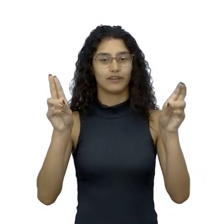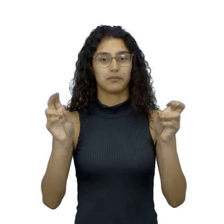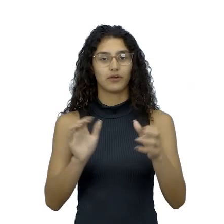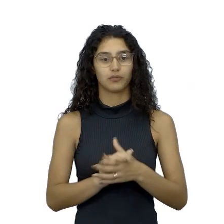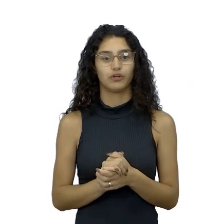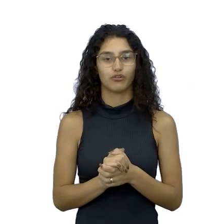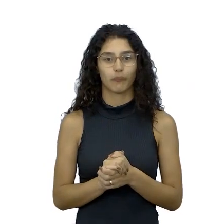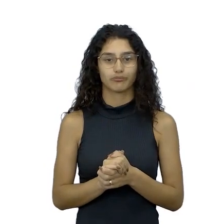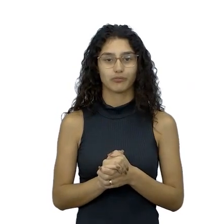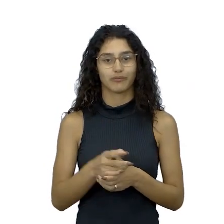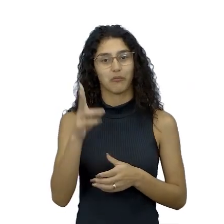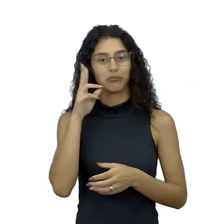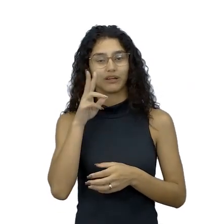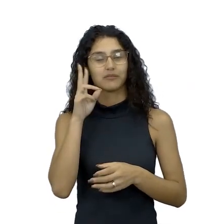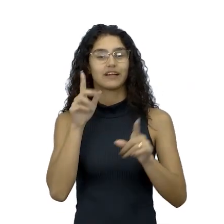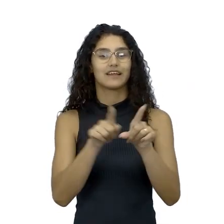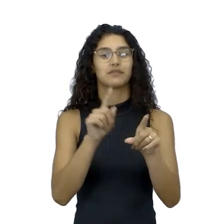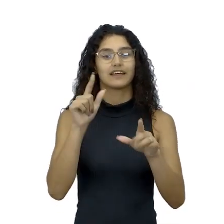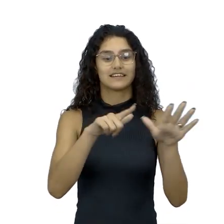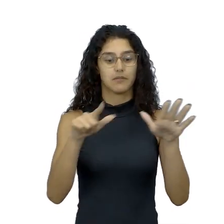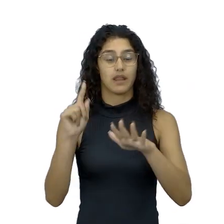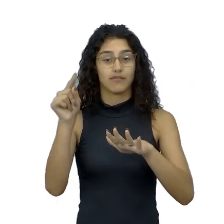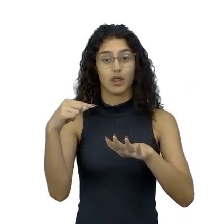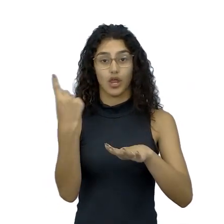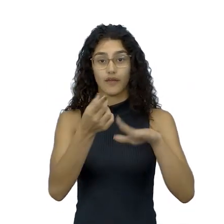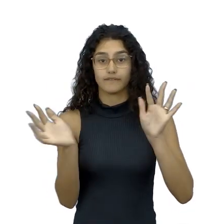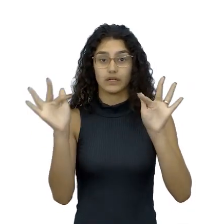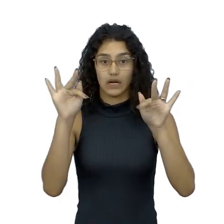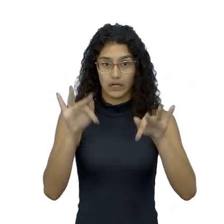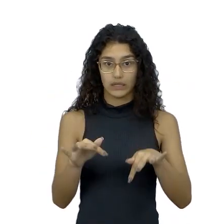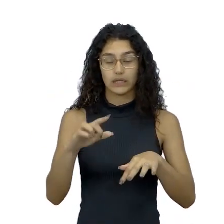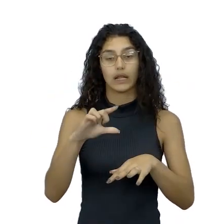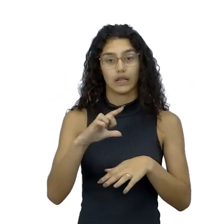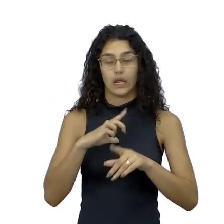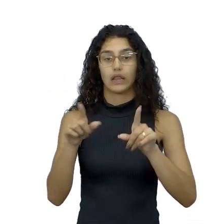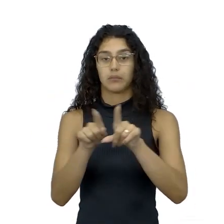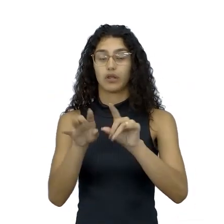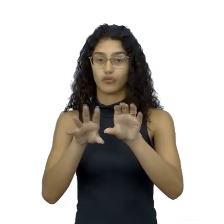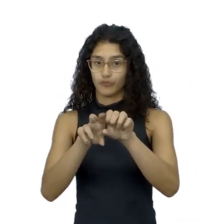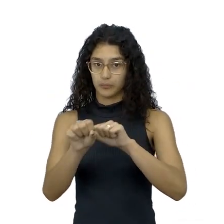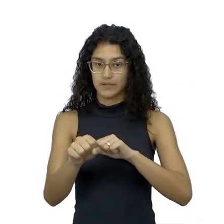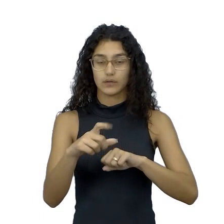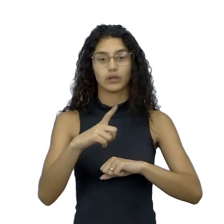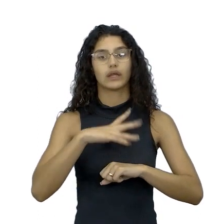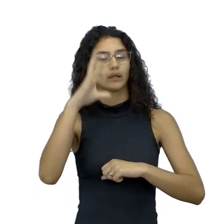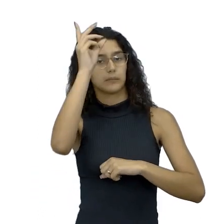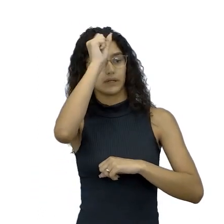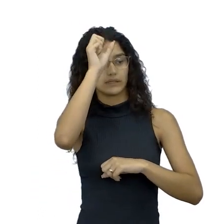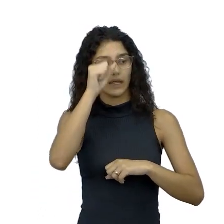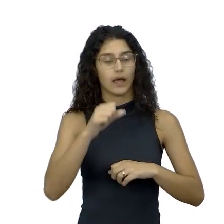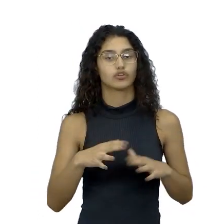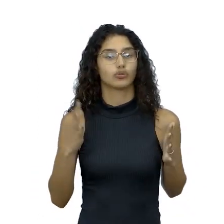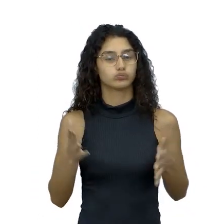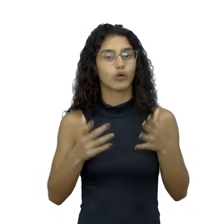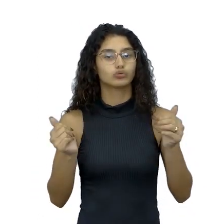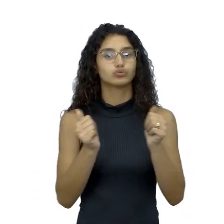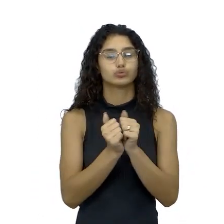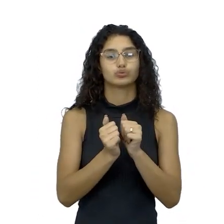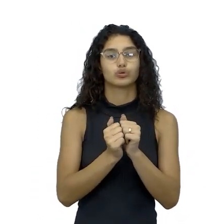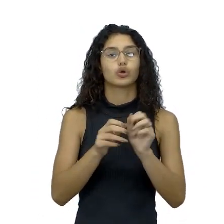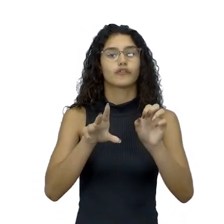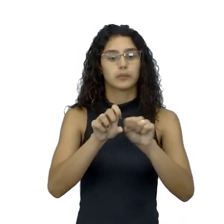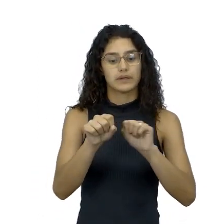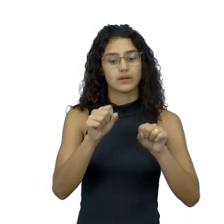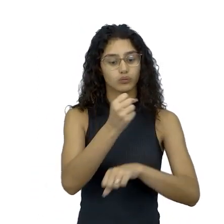vem. Lembrando, então, que a semana que vem a gente finaliza esse bloco de formações sobre aprendizagem em espiral com a formação de